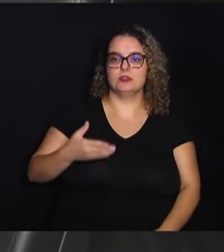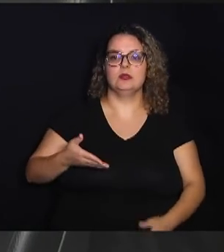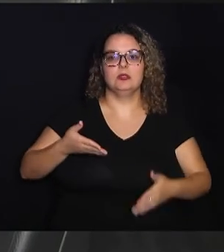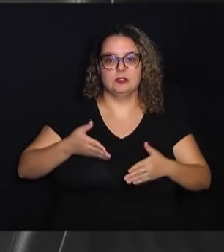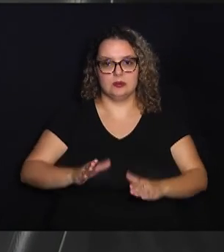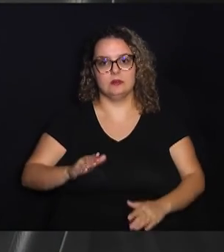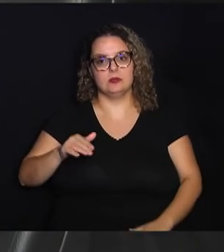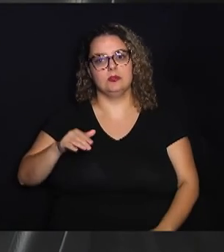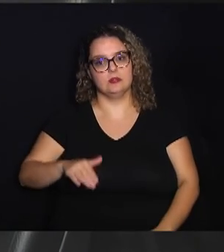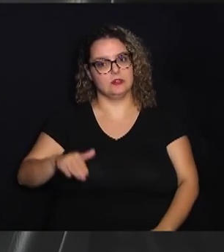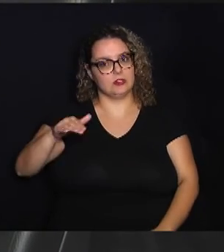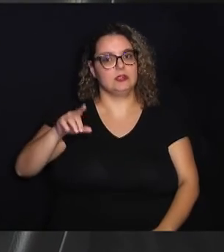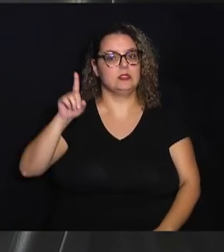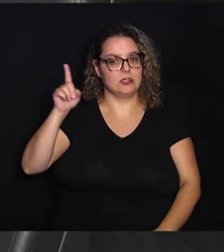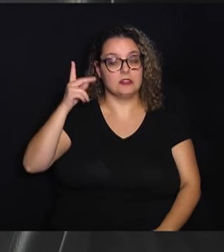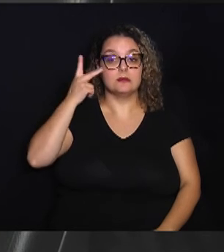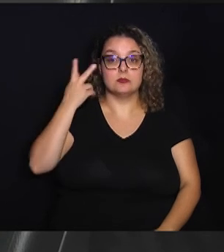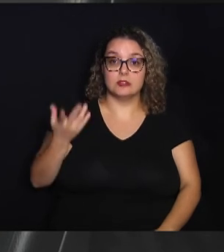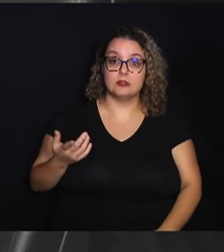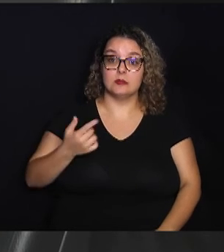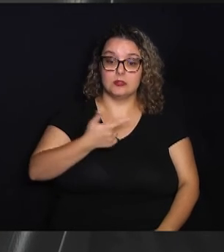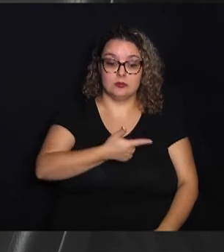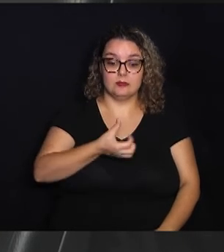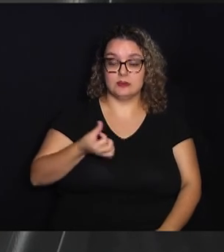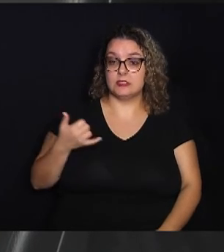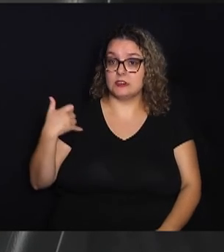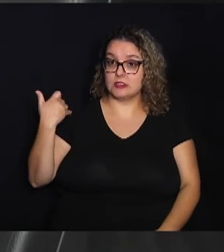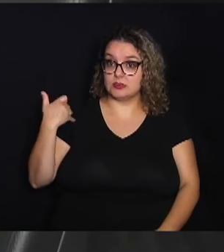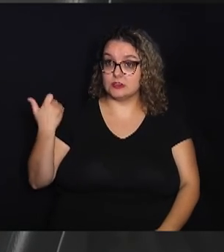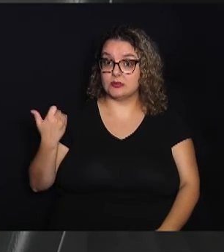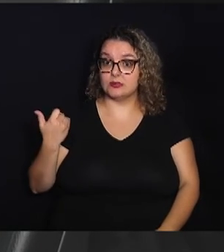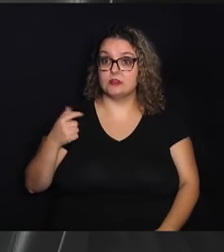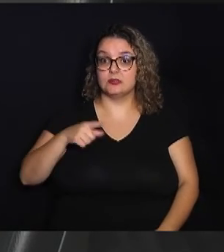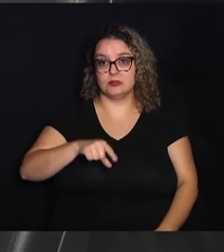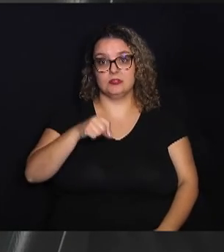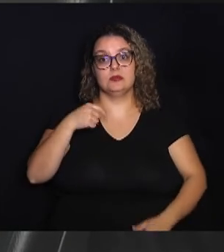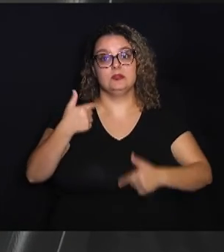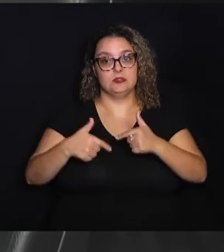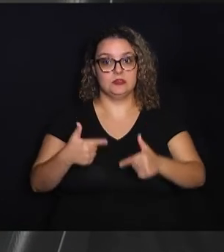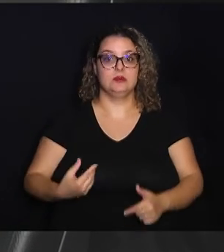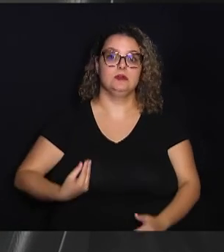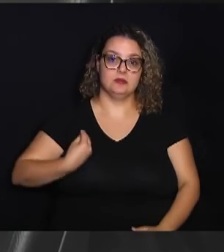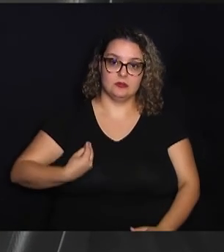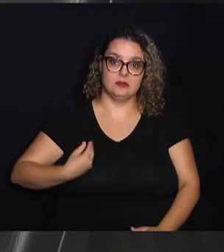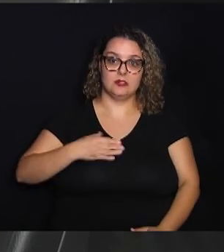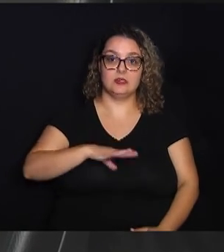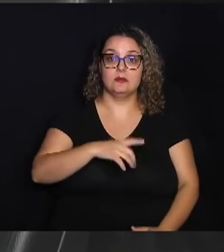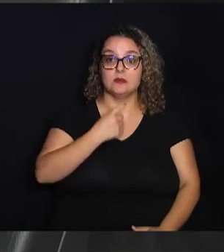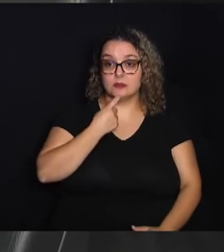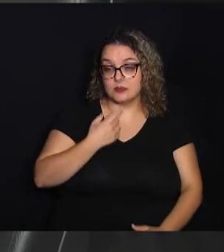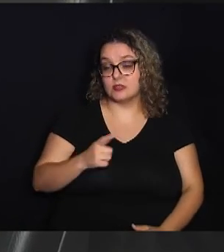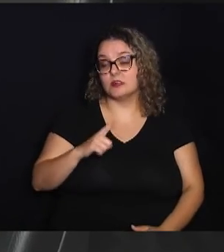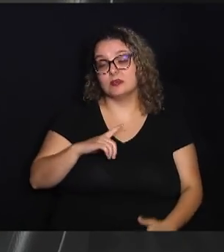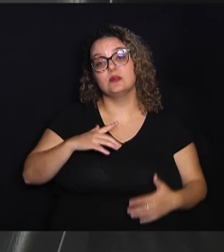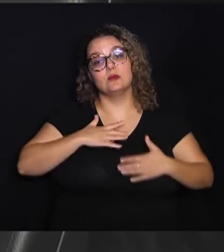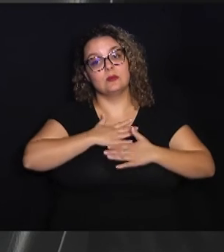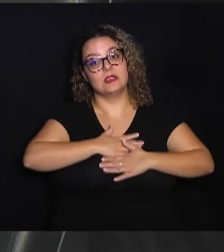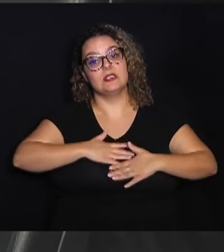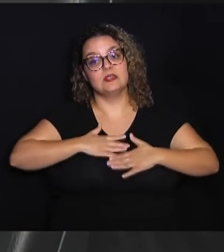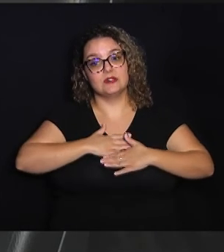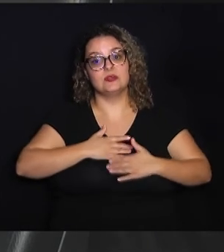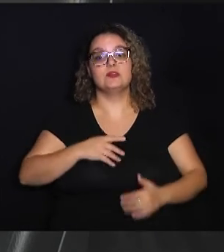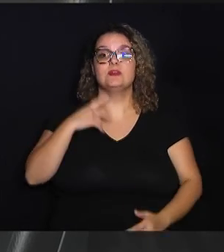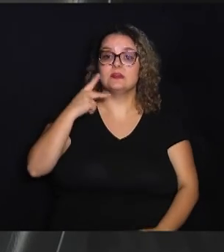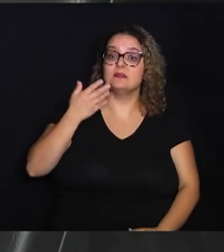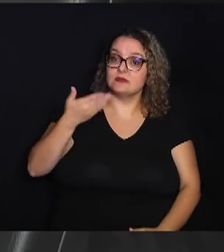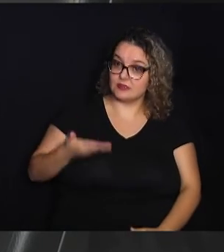fui criado em São Paulo, mas eu com 26 anos escolhi trabalhar e viver em Campinas. E hoje eu tenho o prazer de ser